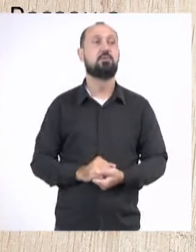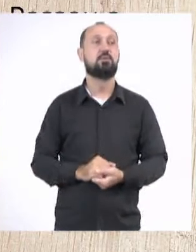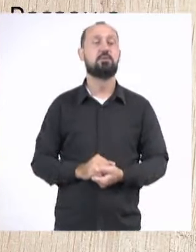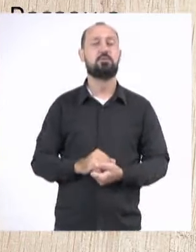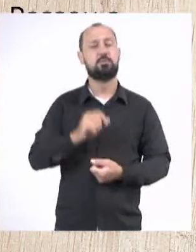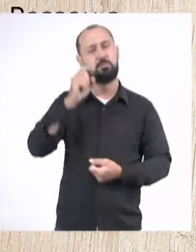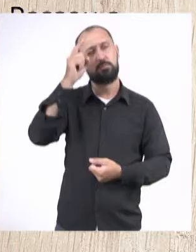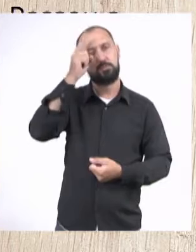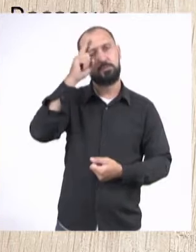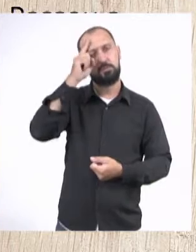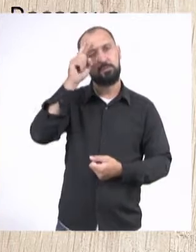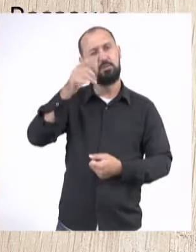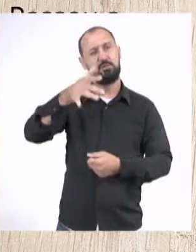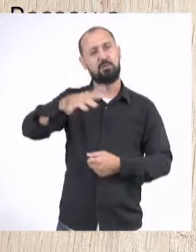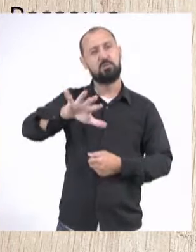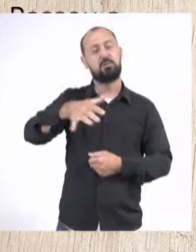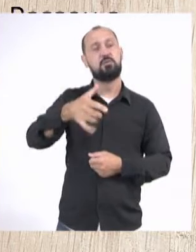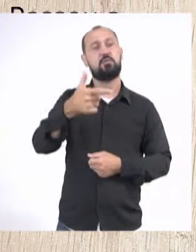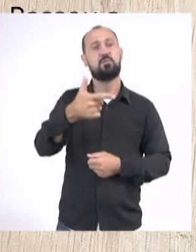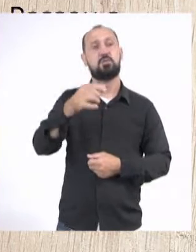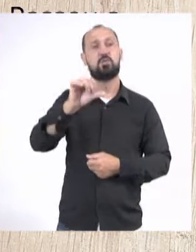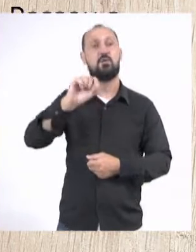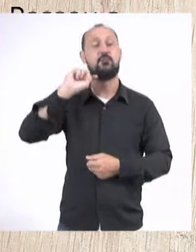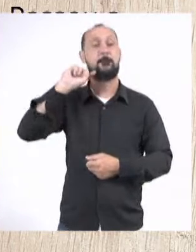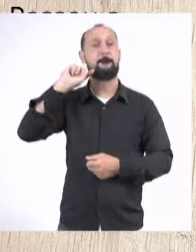serve diariamente aproximadamente